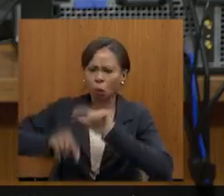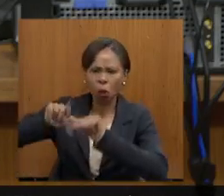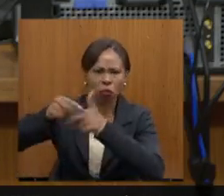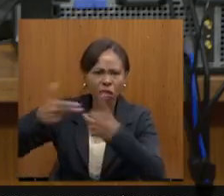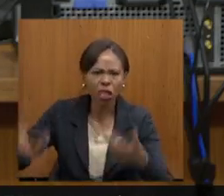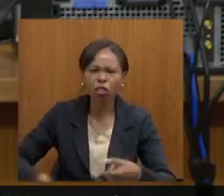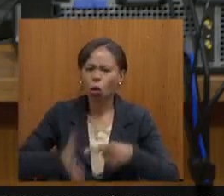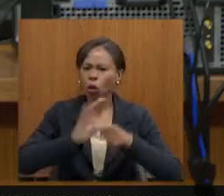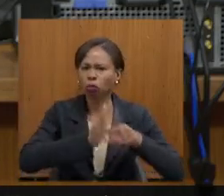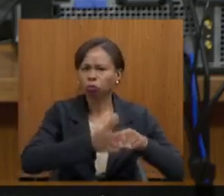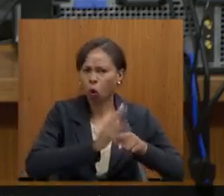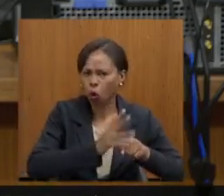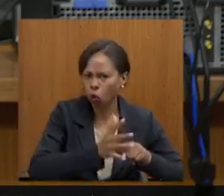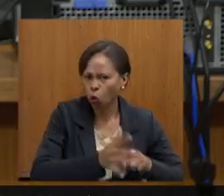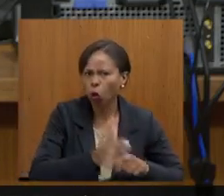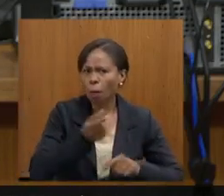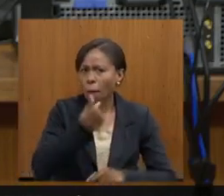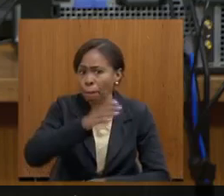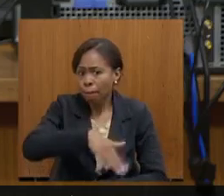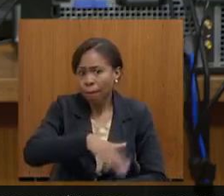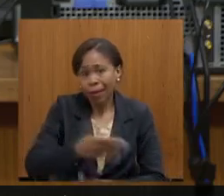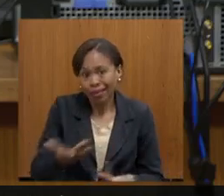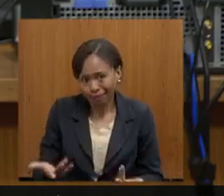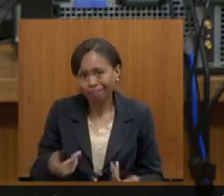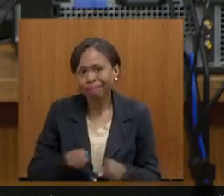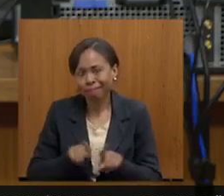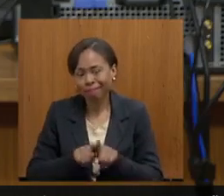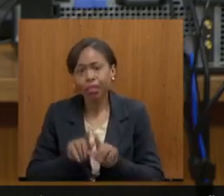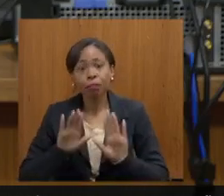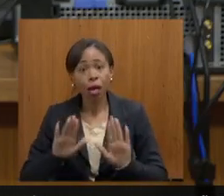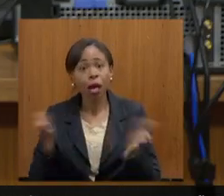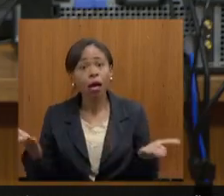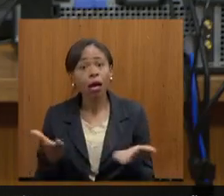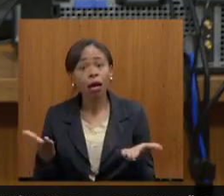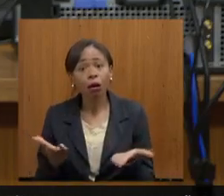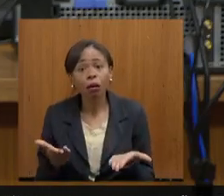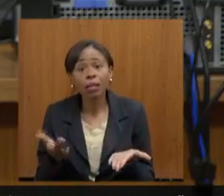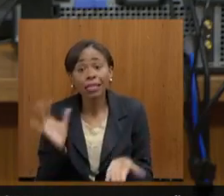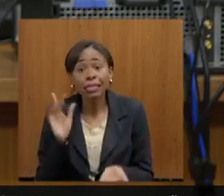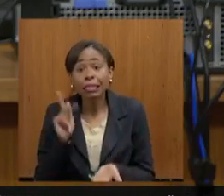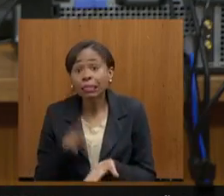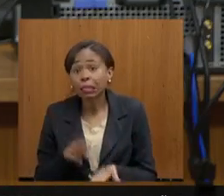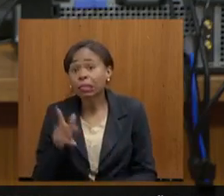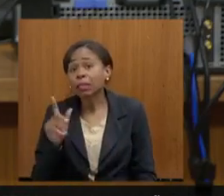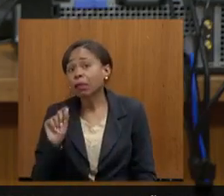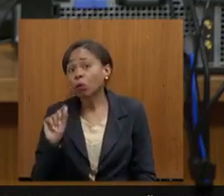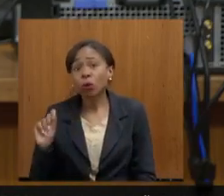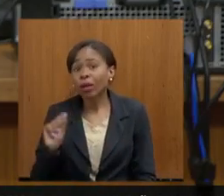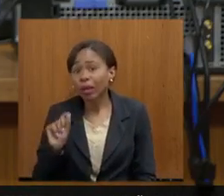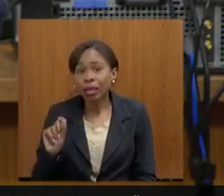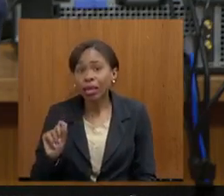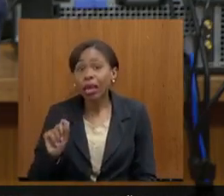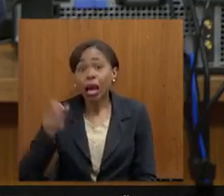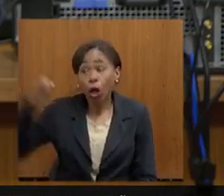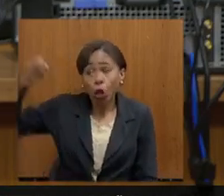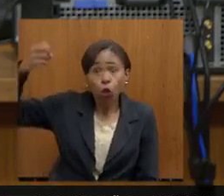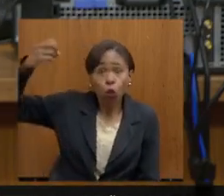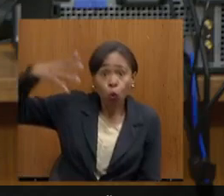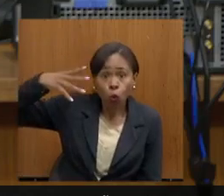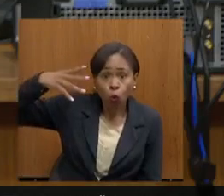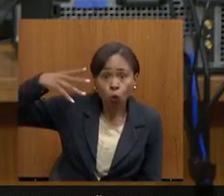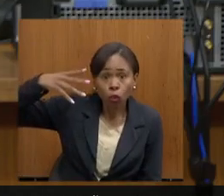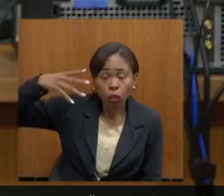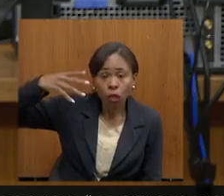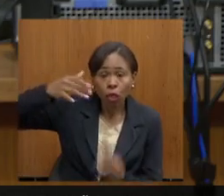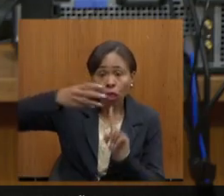motores são mais baratos tem menos problema e agora nós estamos vivendo uma realidade a Augusto e Pato tá chegando a minha cidade Jacuí